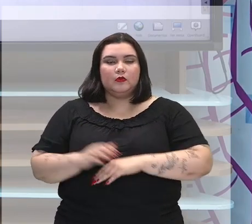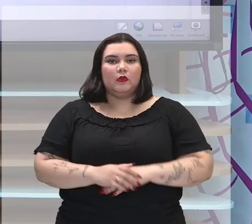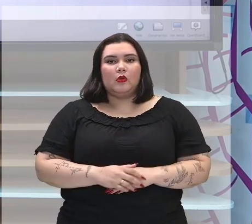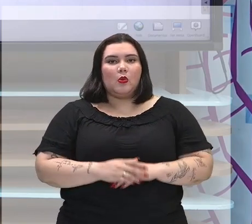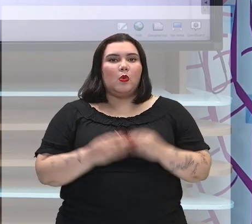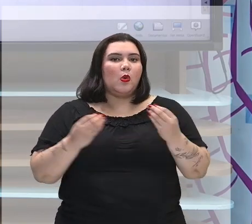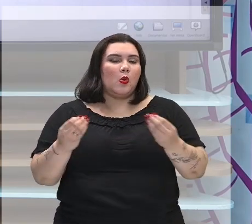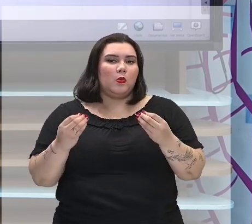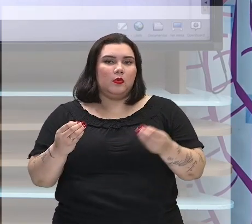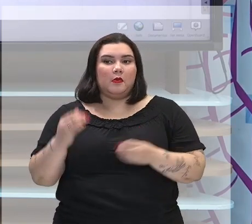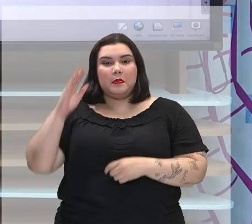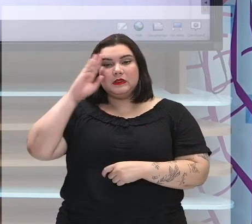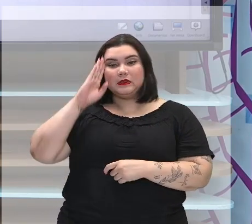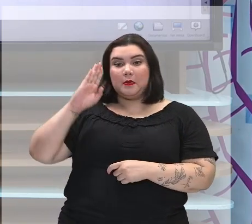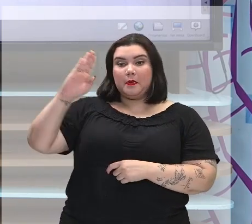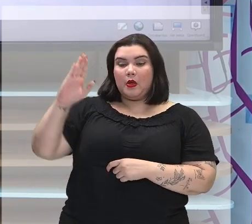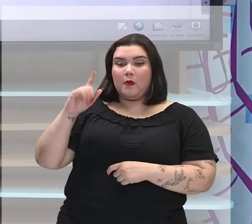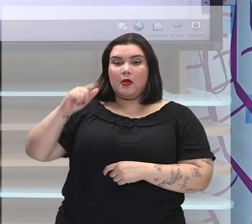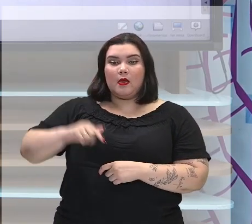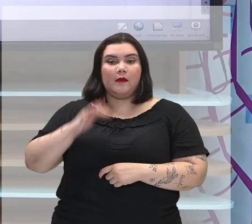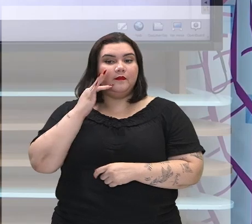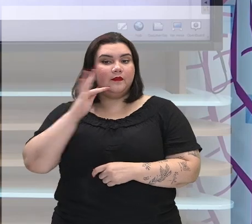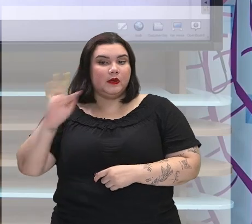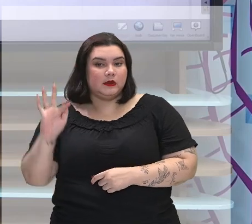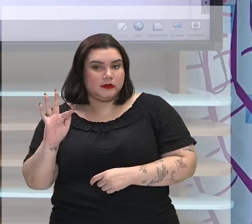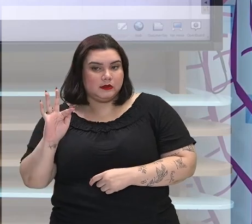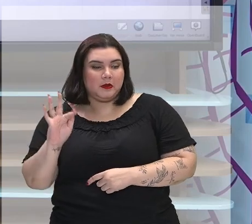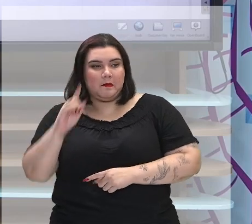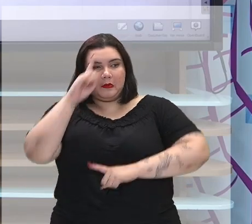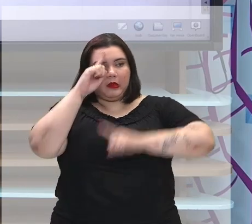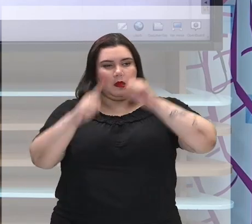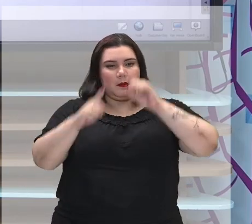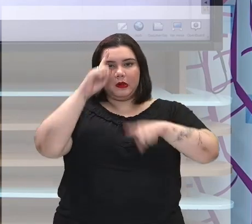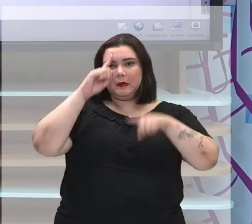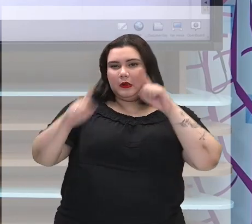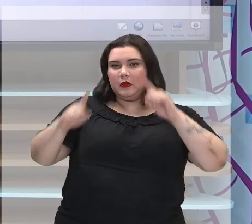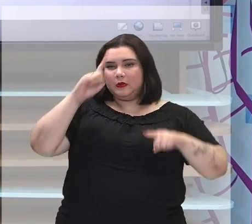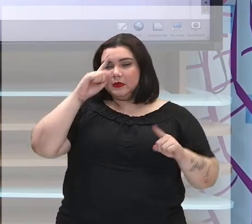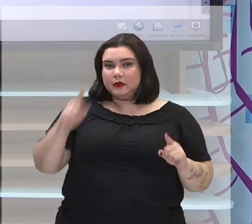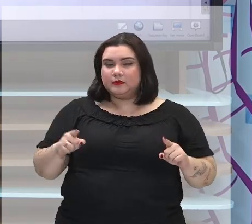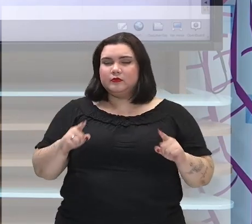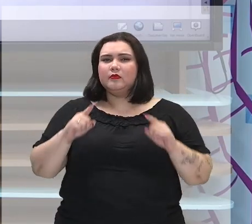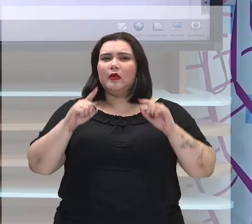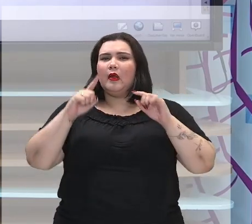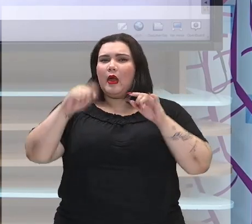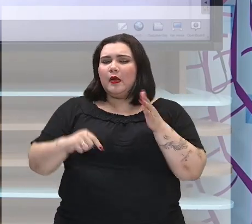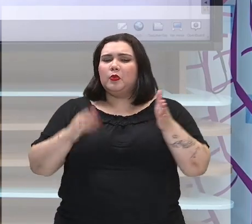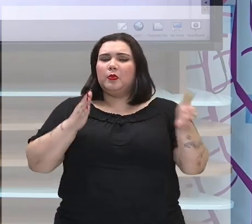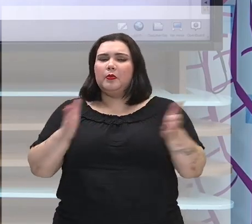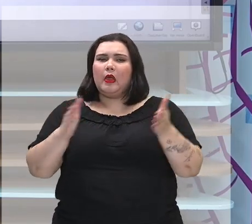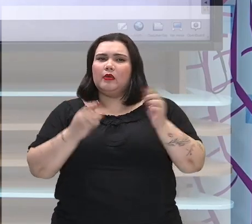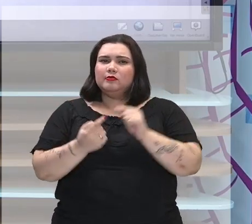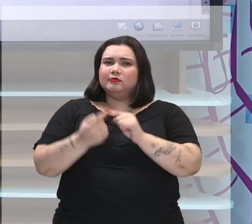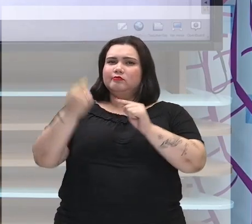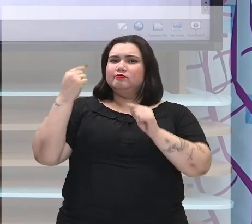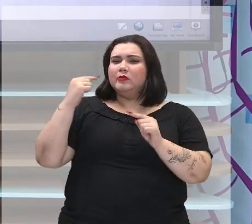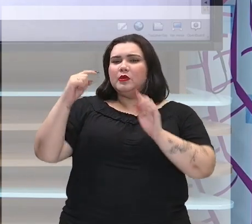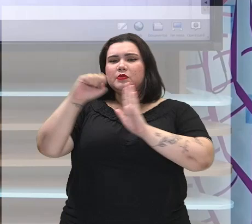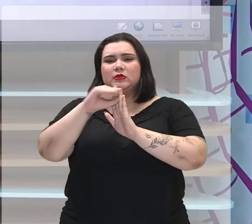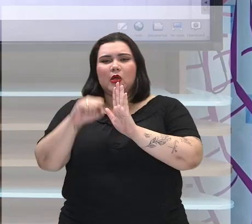sua colônia. É importante atentarmos que estamos falando ali do século XV para o século